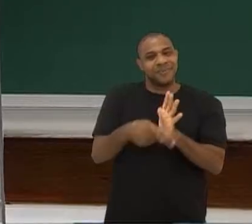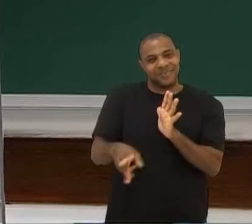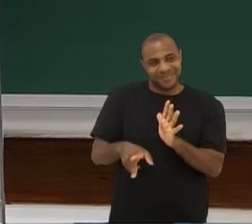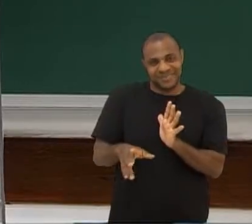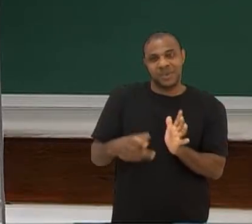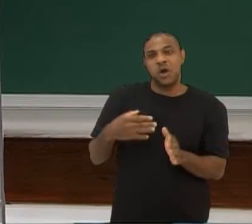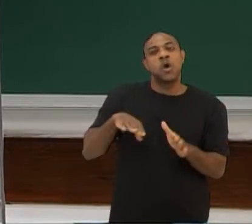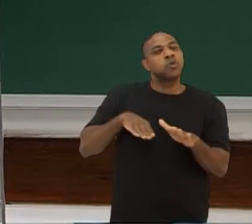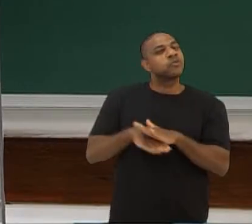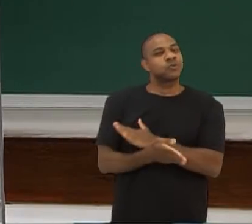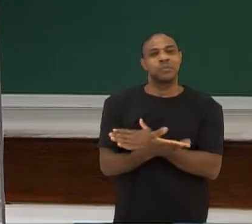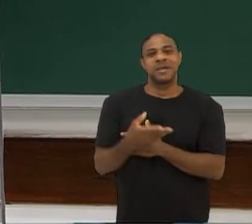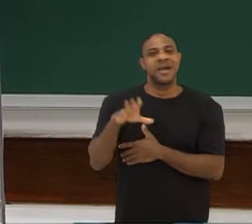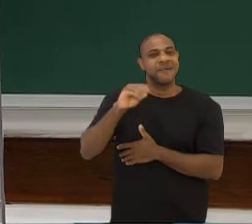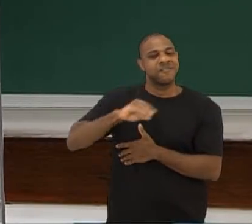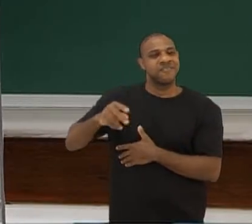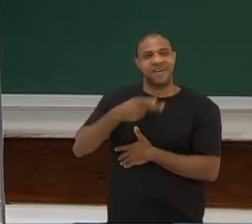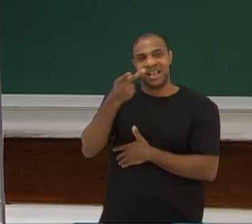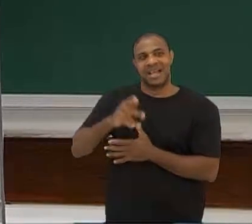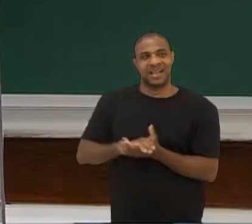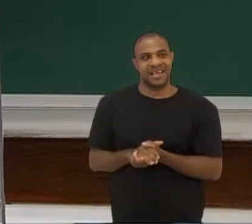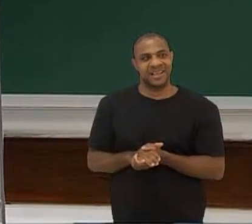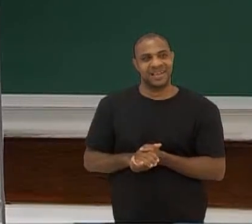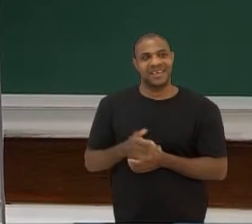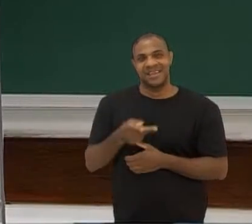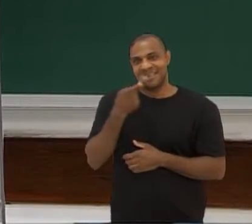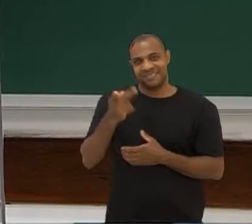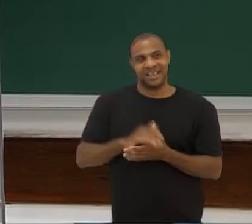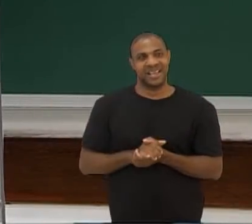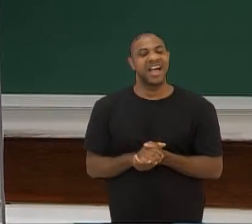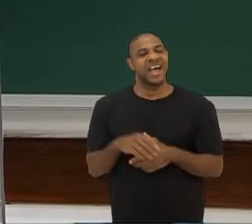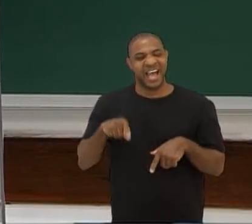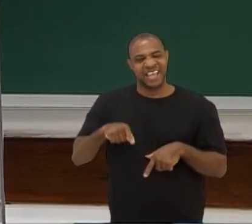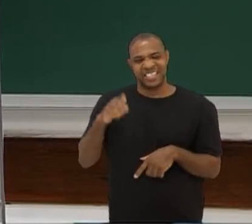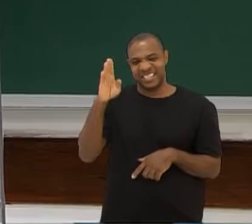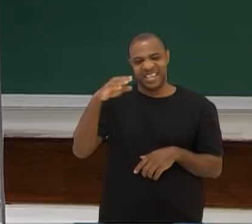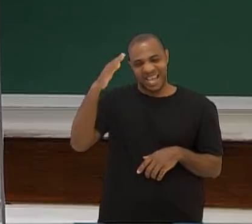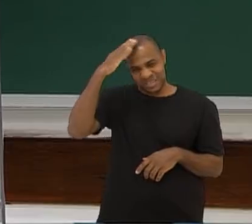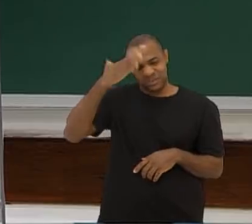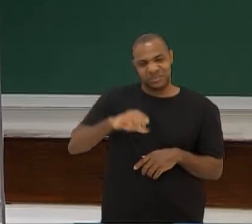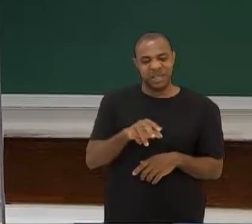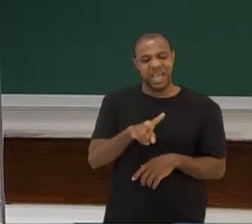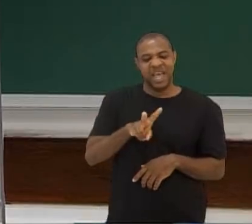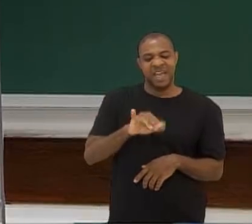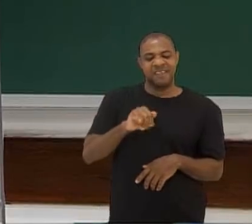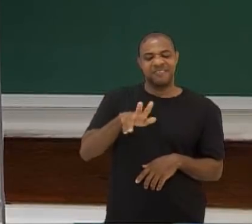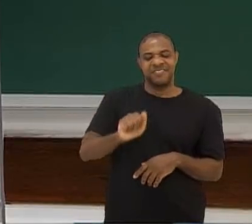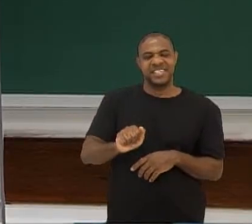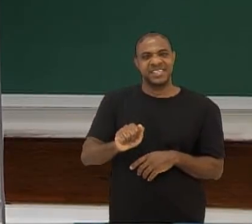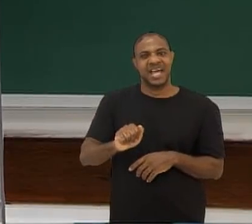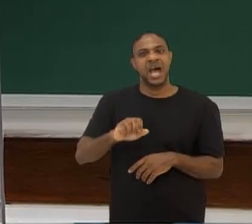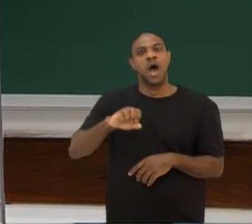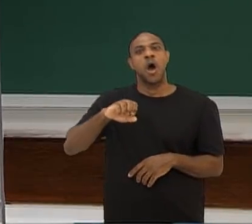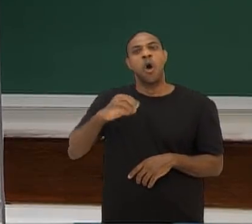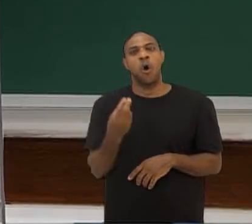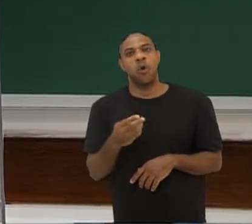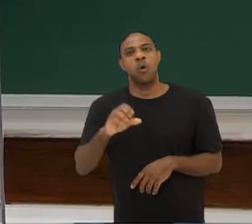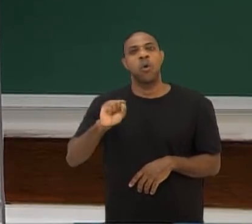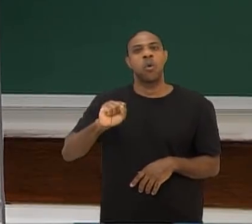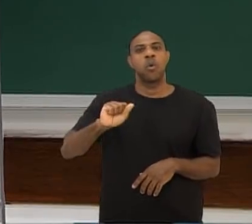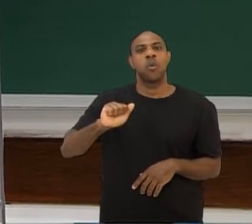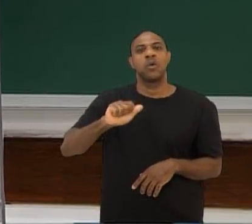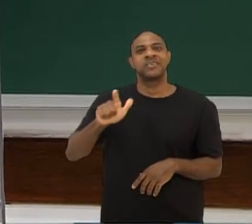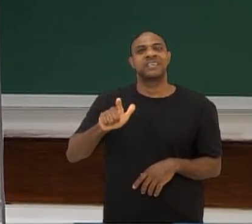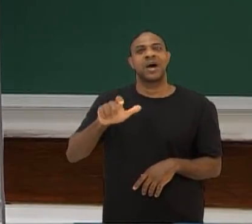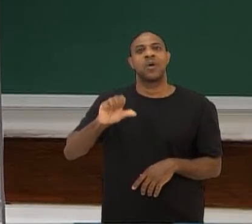né, as pessoas, é vina ou é salsicha? Né? É estojo ou é penal? Isso é da região,